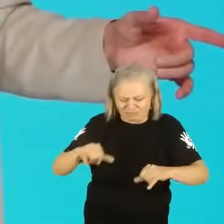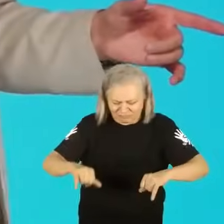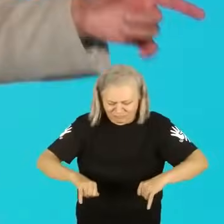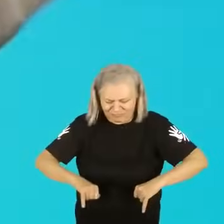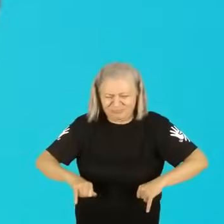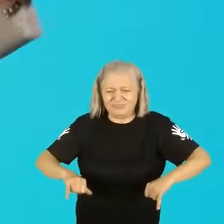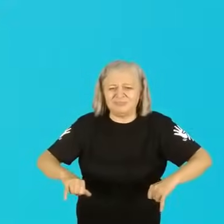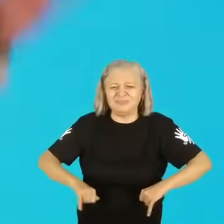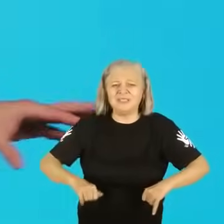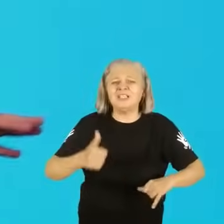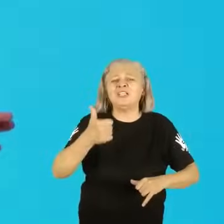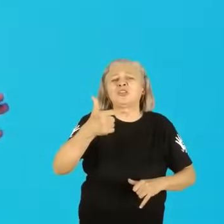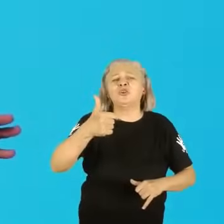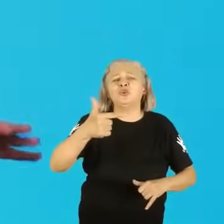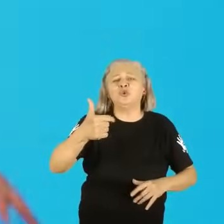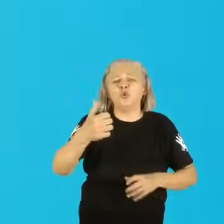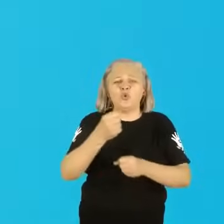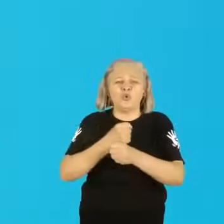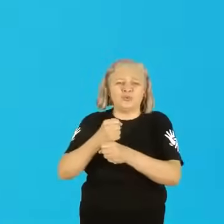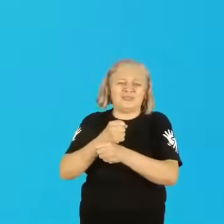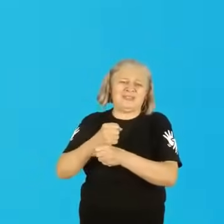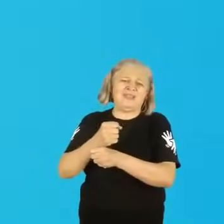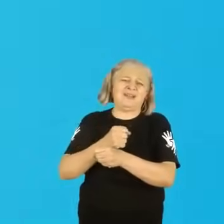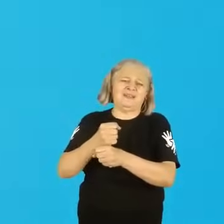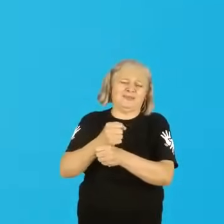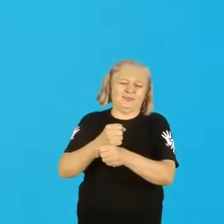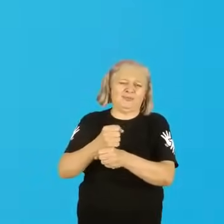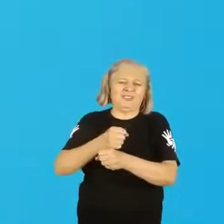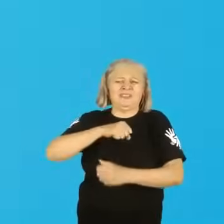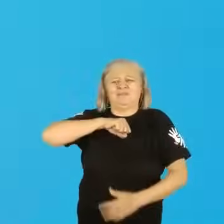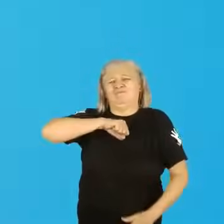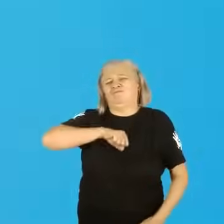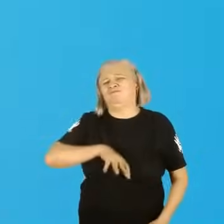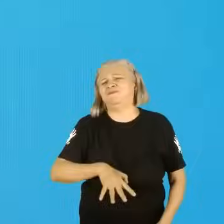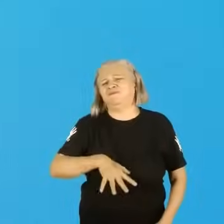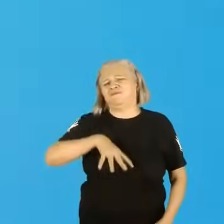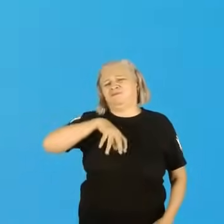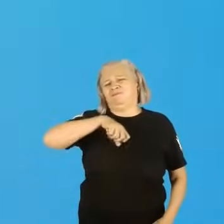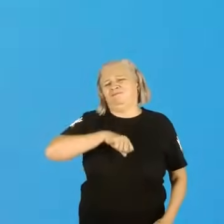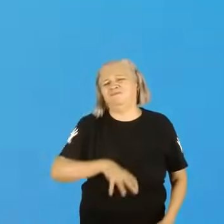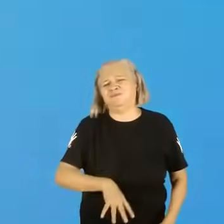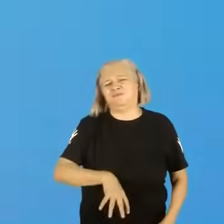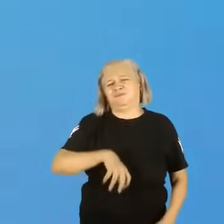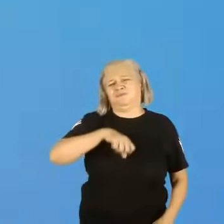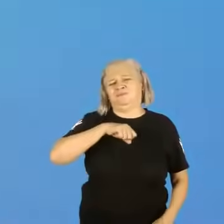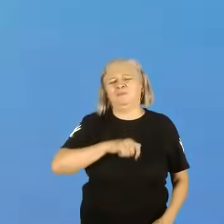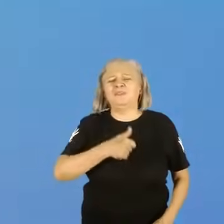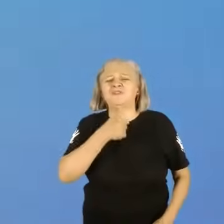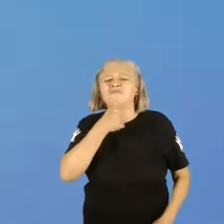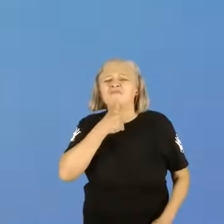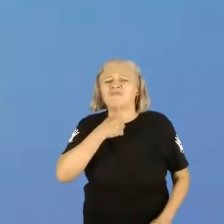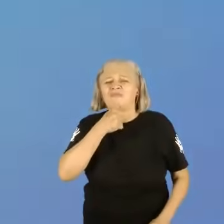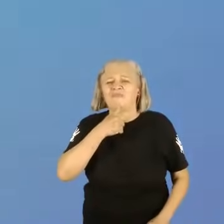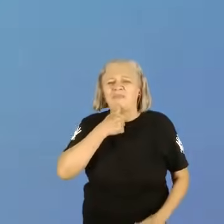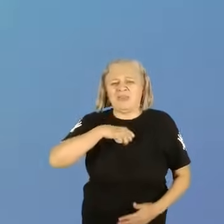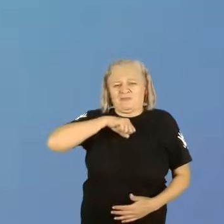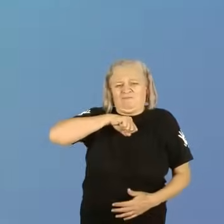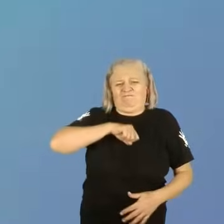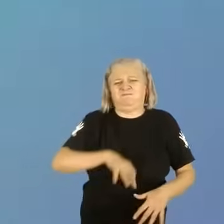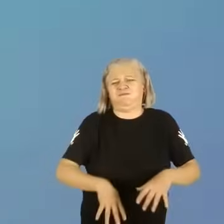E a Bíblia diz que ela sofria de uma hemorragia. O seu fluxo comum para as